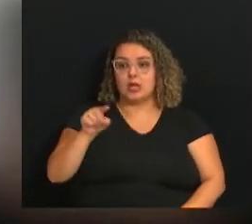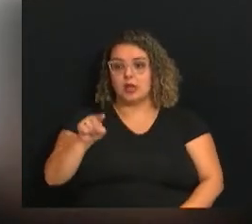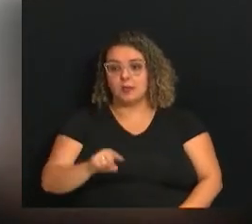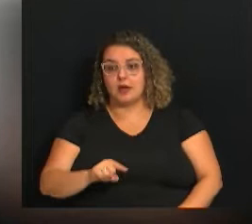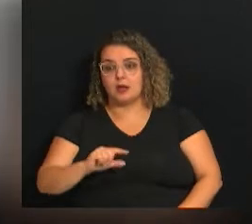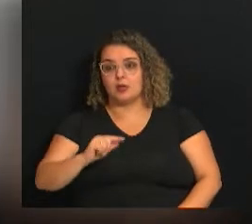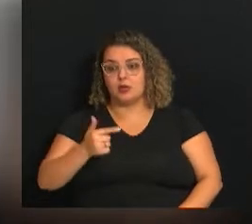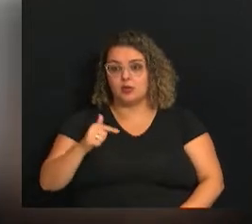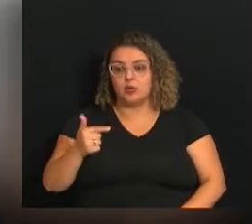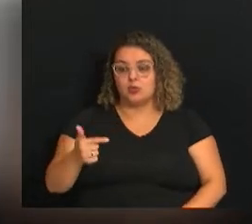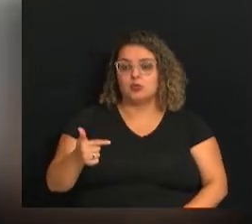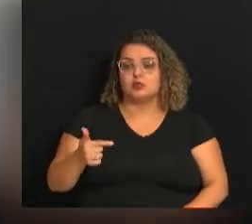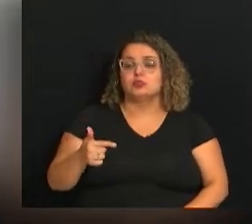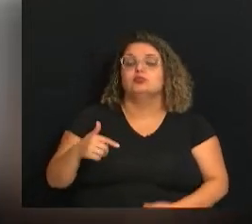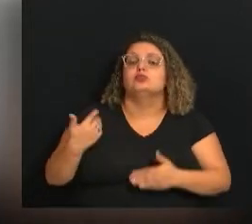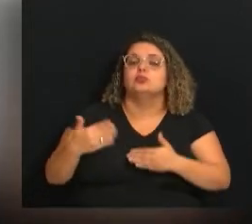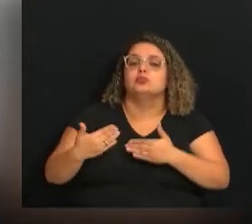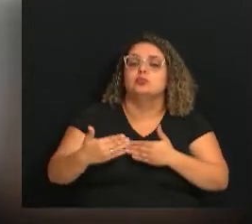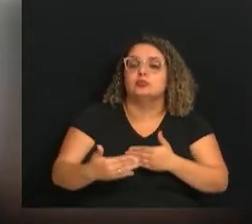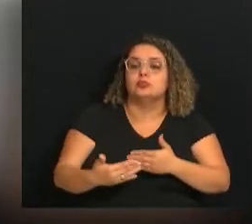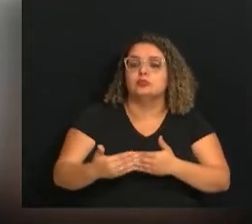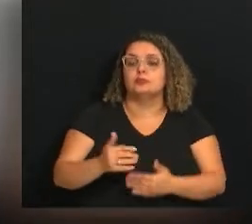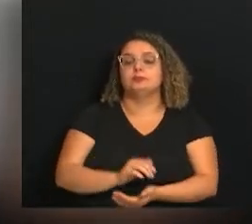53/2022 do processo